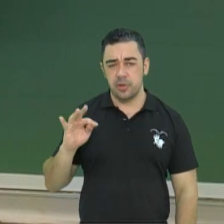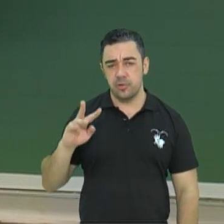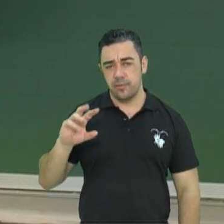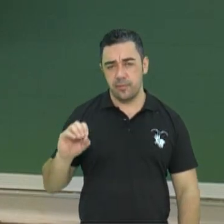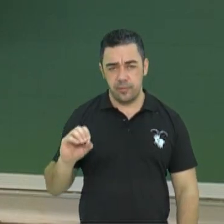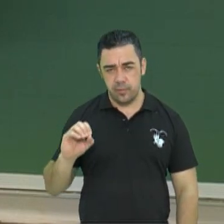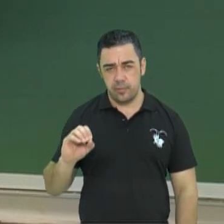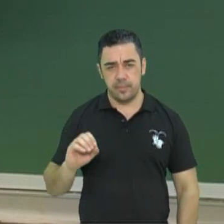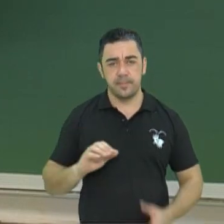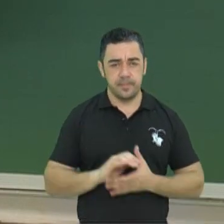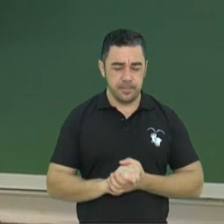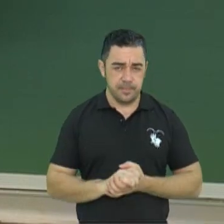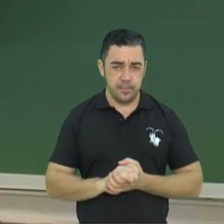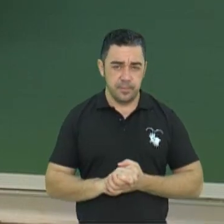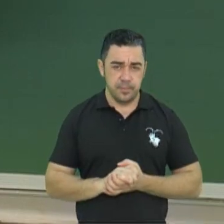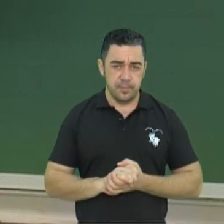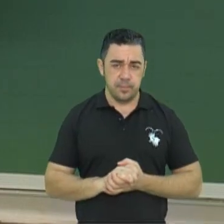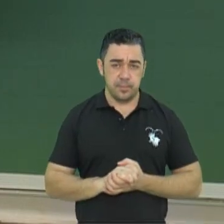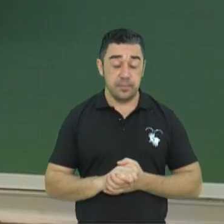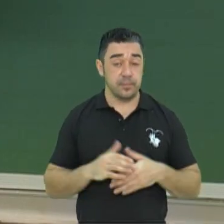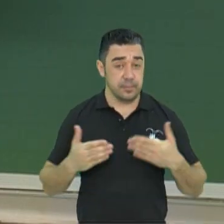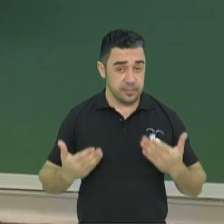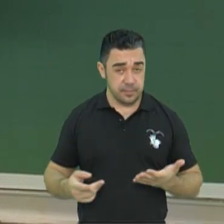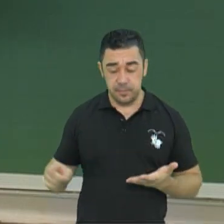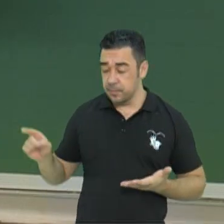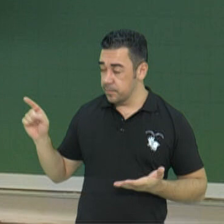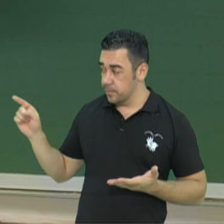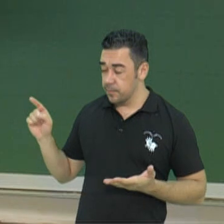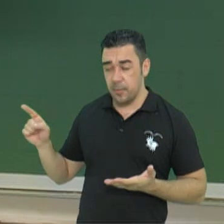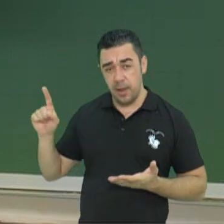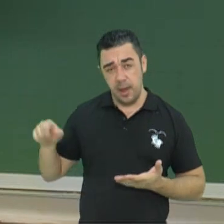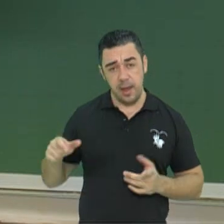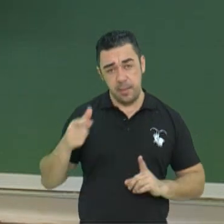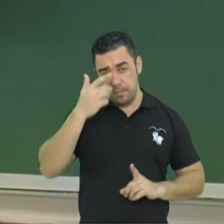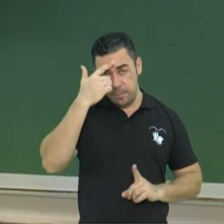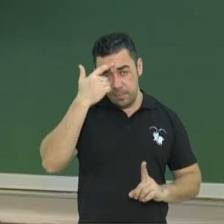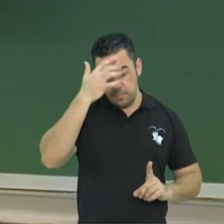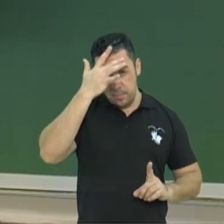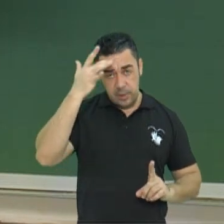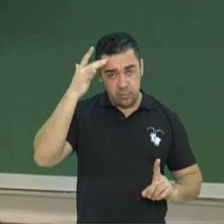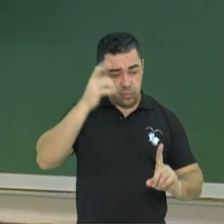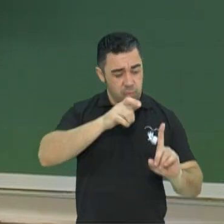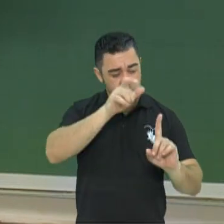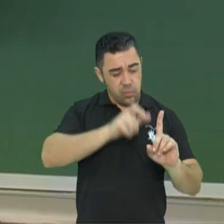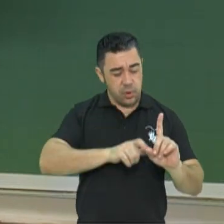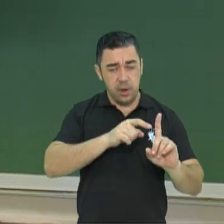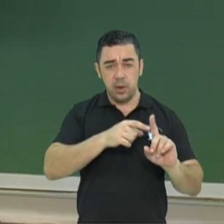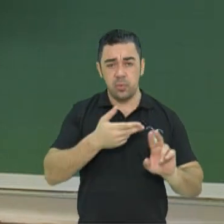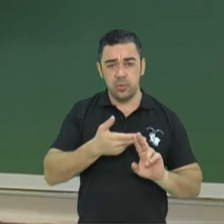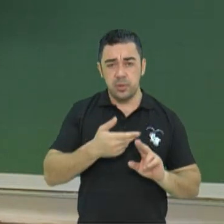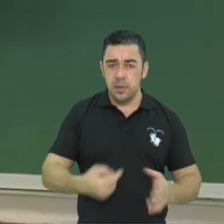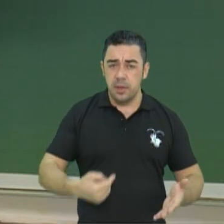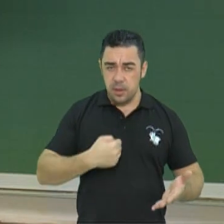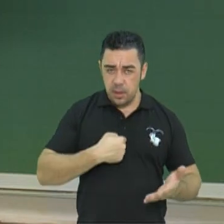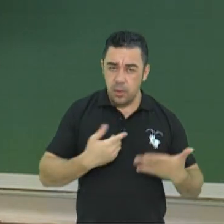singular e presente do indicativo. Então, a pessoa do discurso utilizada, eu,